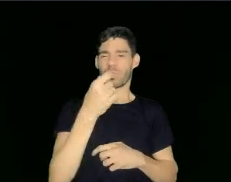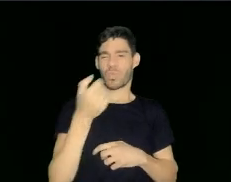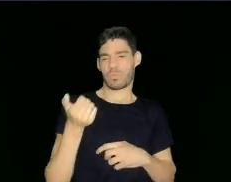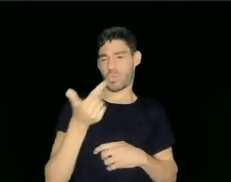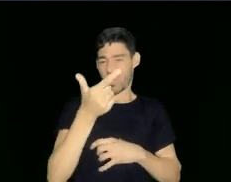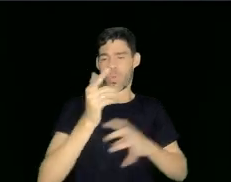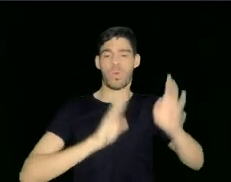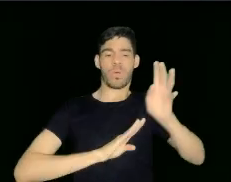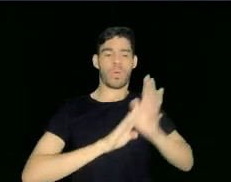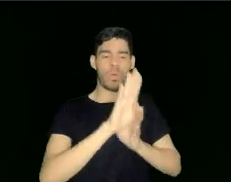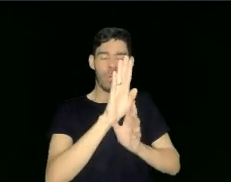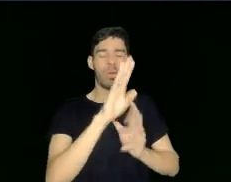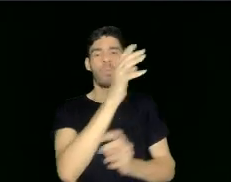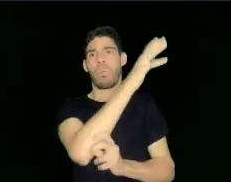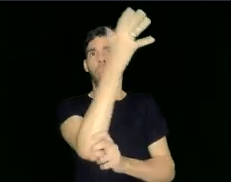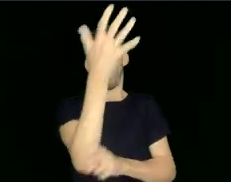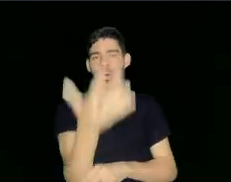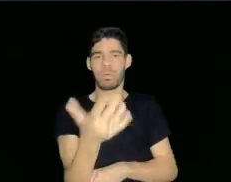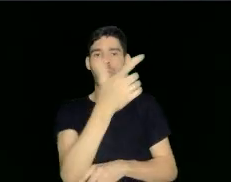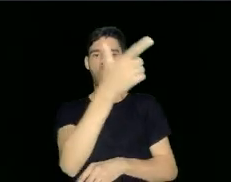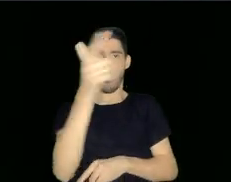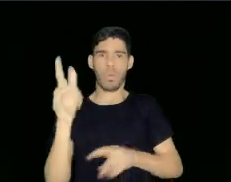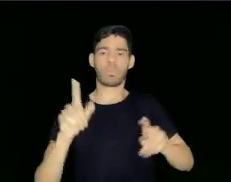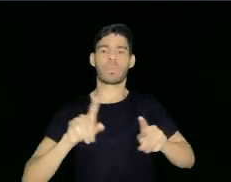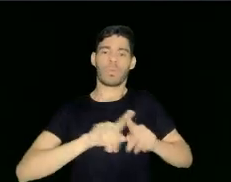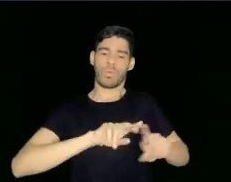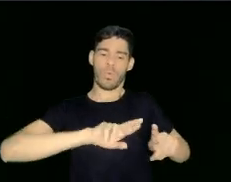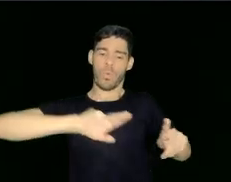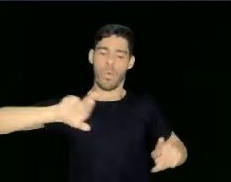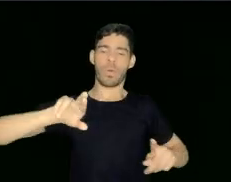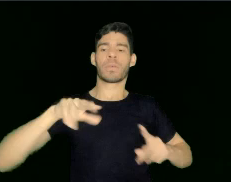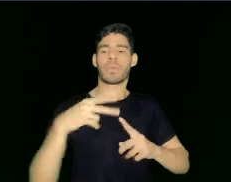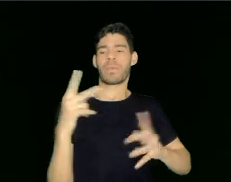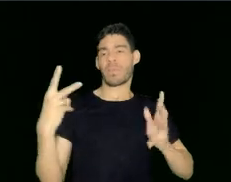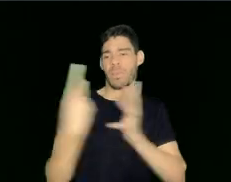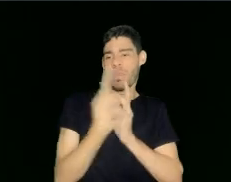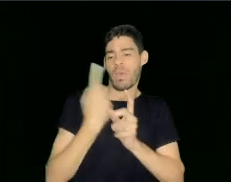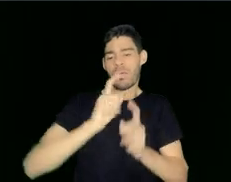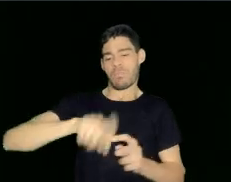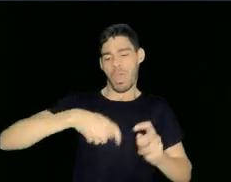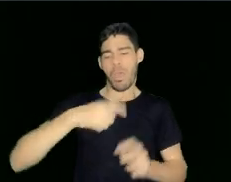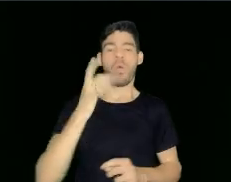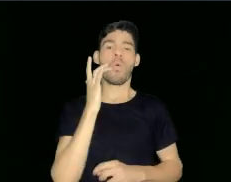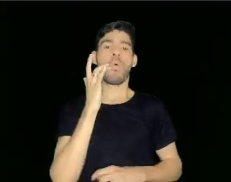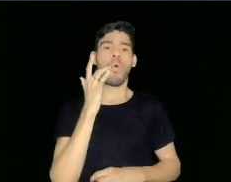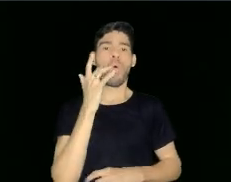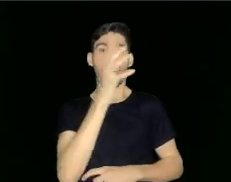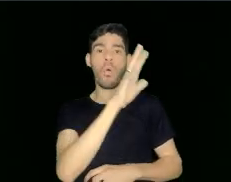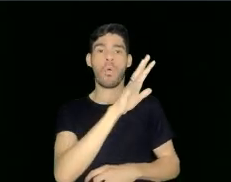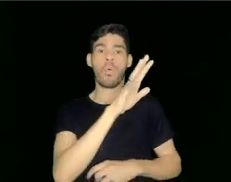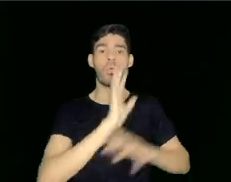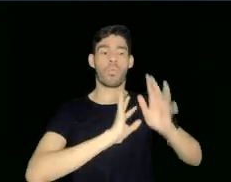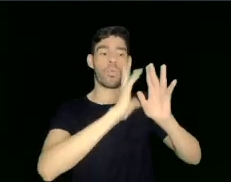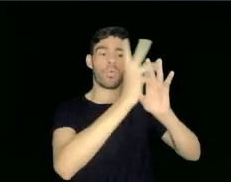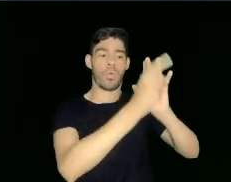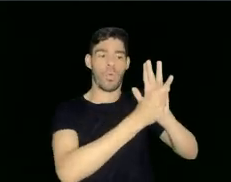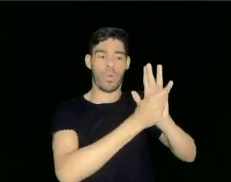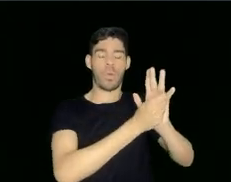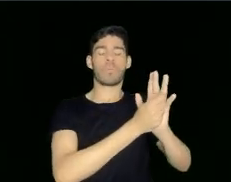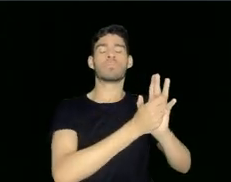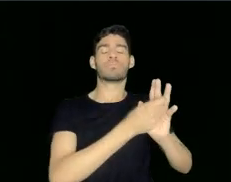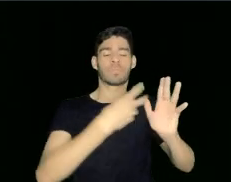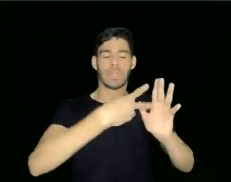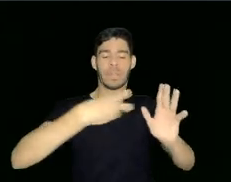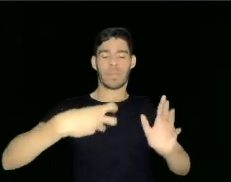ambientais, ao argumento que desde 2012 tem aumentado o desmatamento e outros ilícitos ambientais, como o garimpo ilegal de ouro